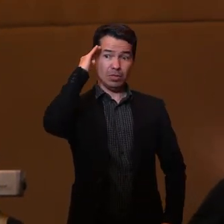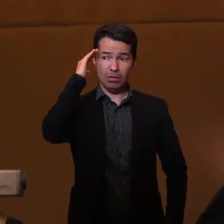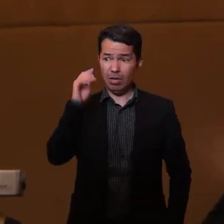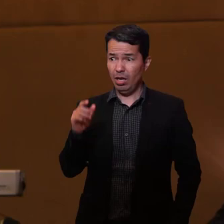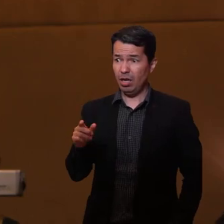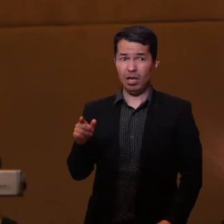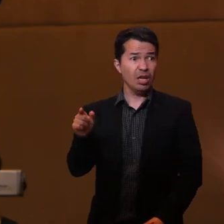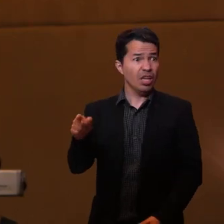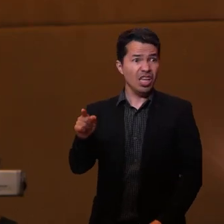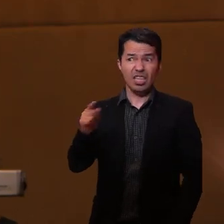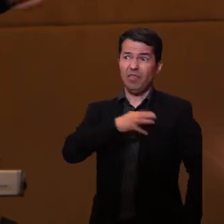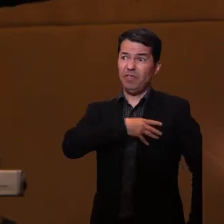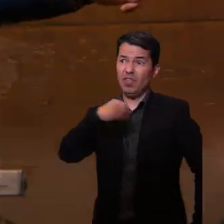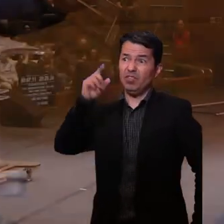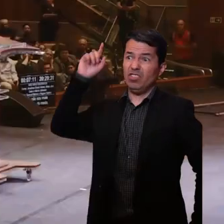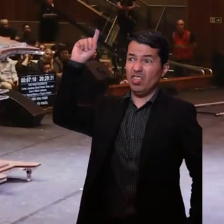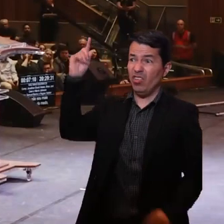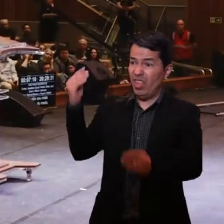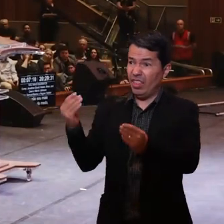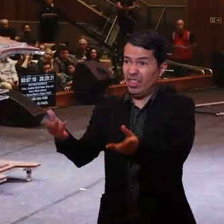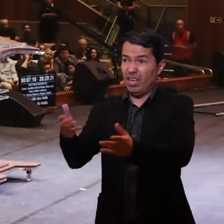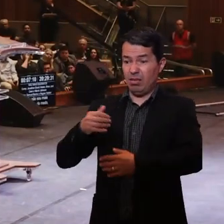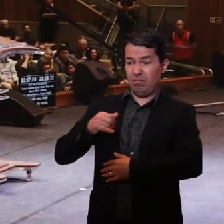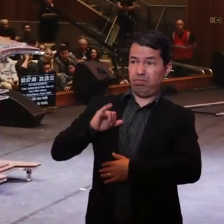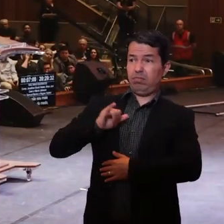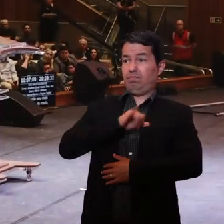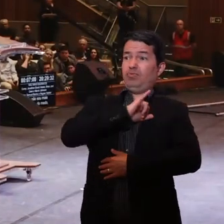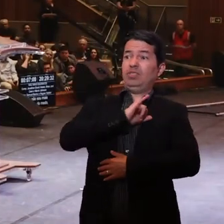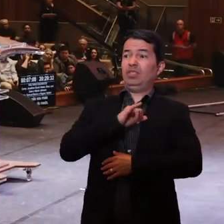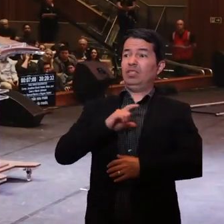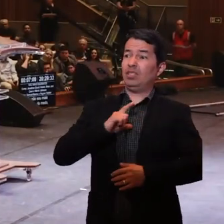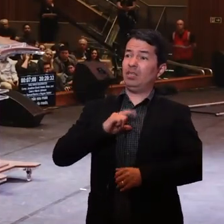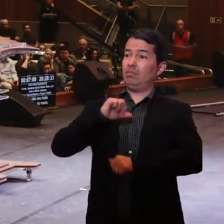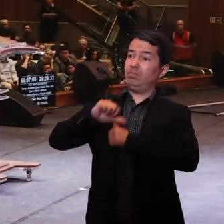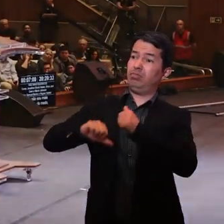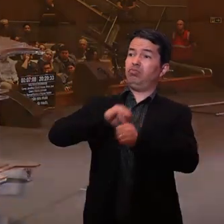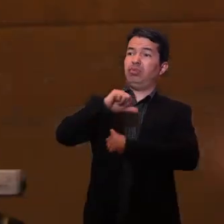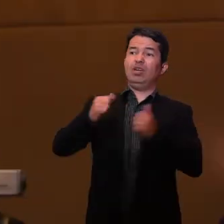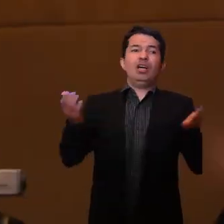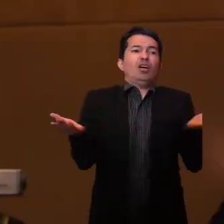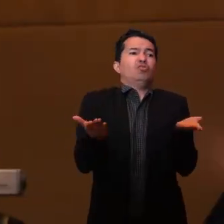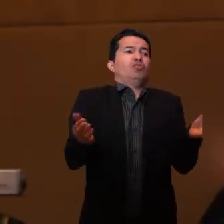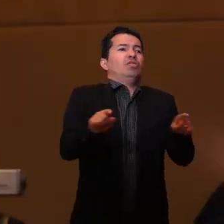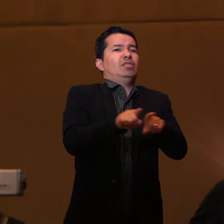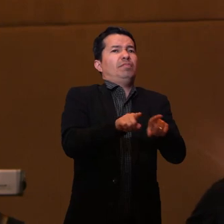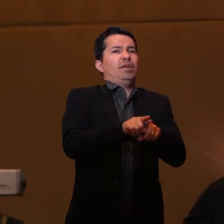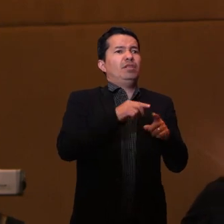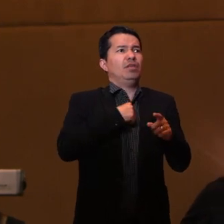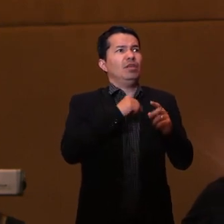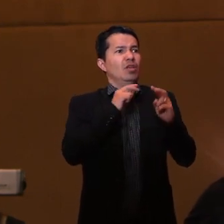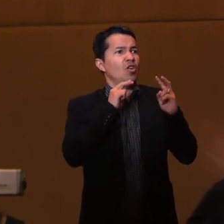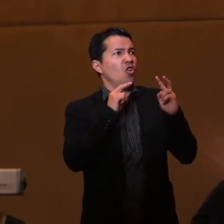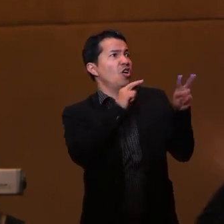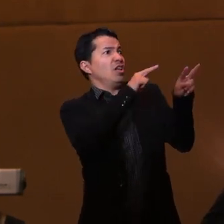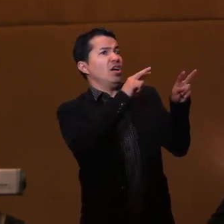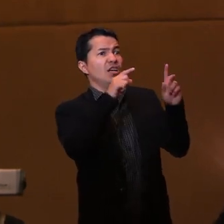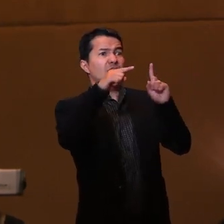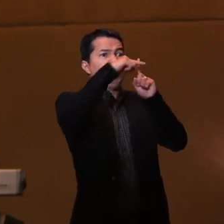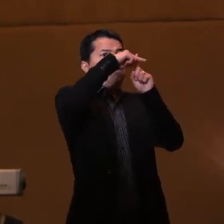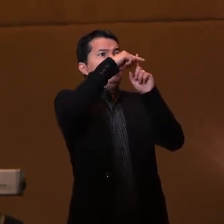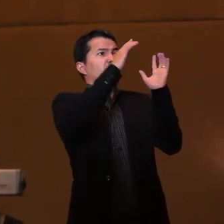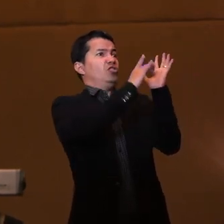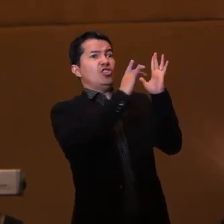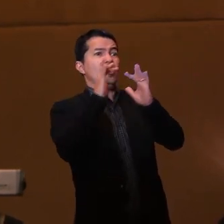do pecado acaba na sua vida. Quando Ele olha para a cruz, Ele recebe o presente da graça de Deus. Quando Ele olha